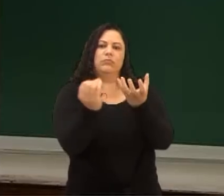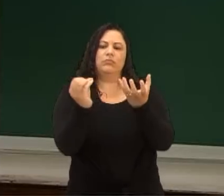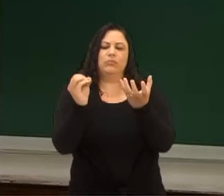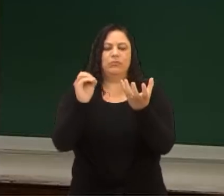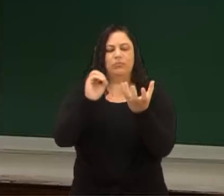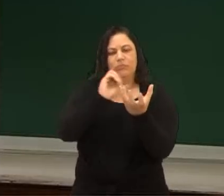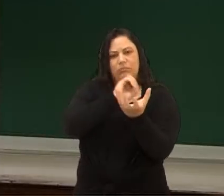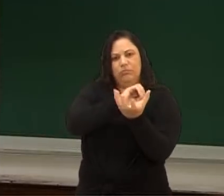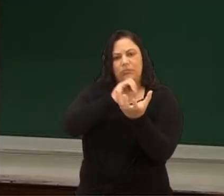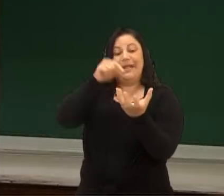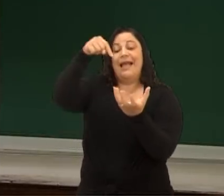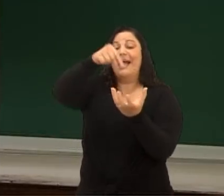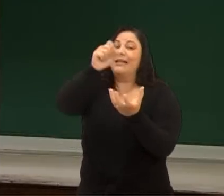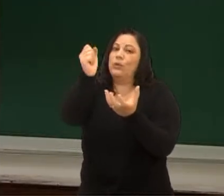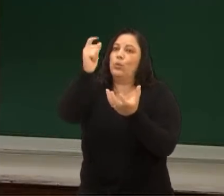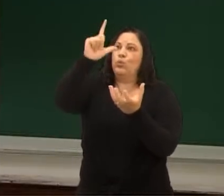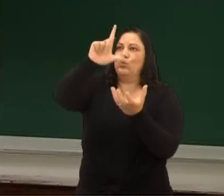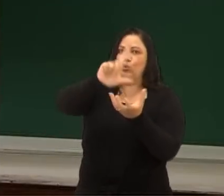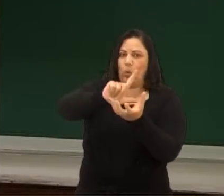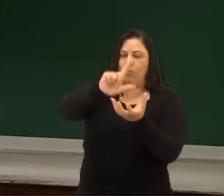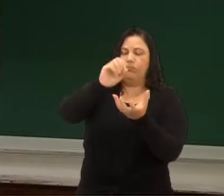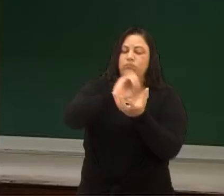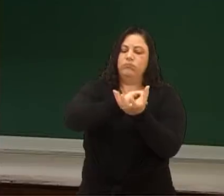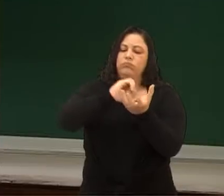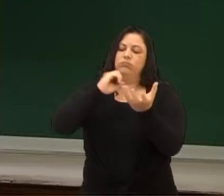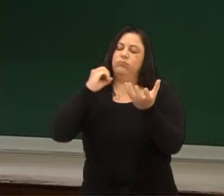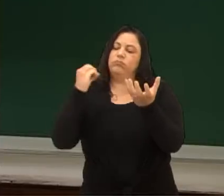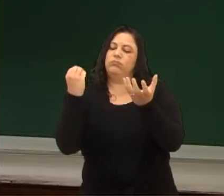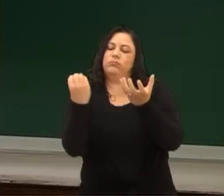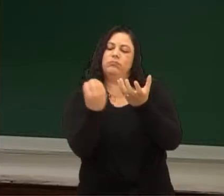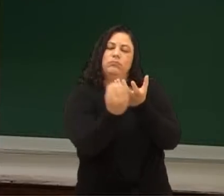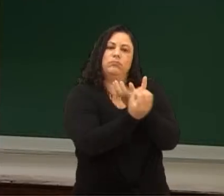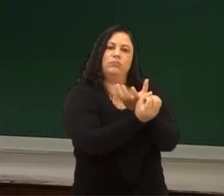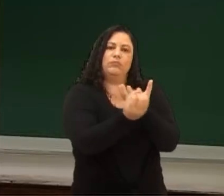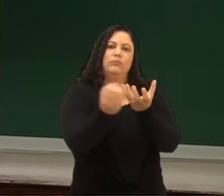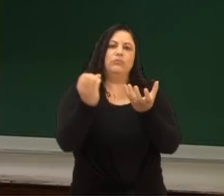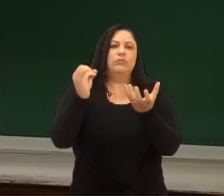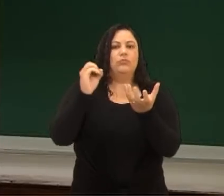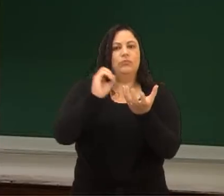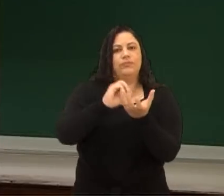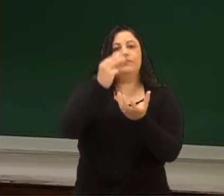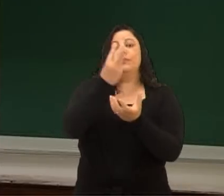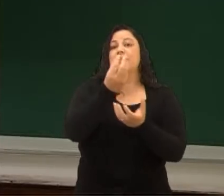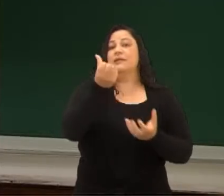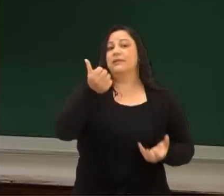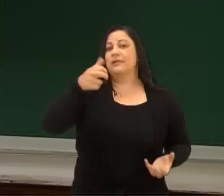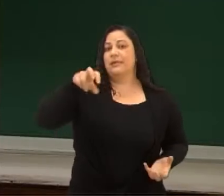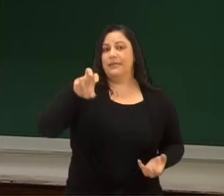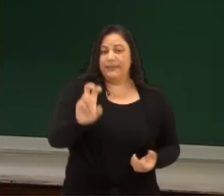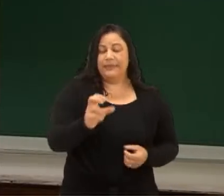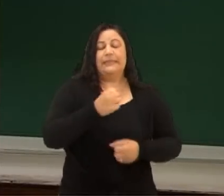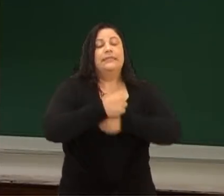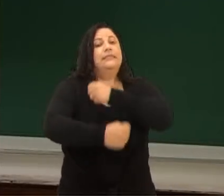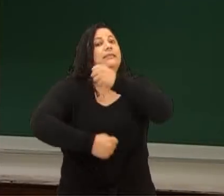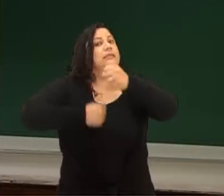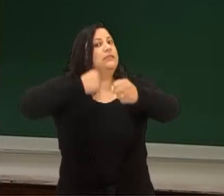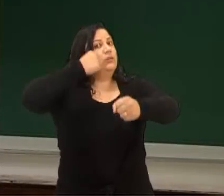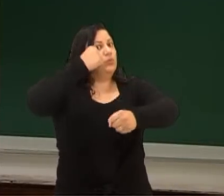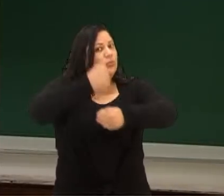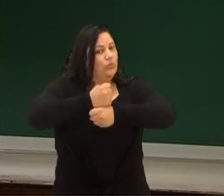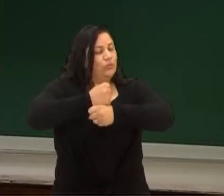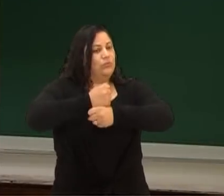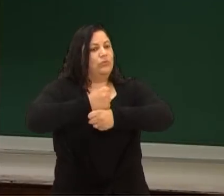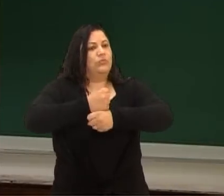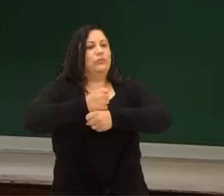faz 365 movimentos de rotação no ano, porque o tempo que a Terra leva para girar